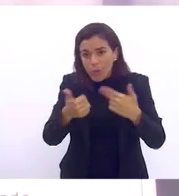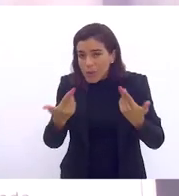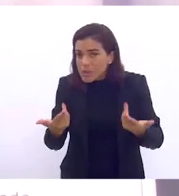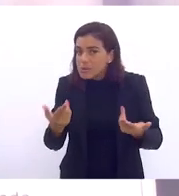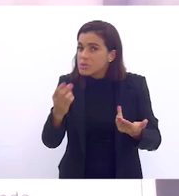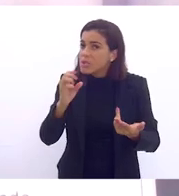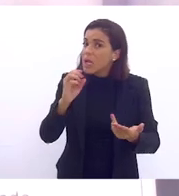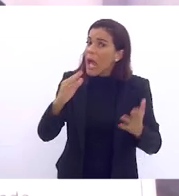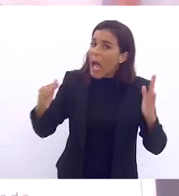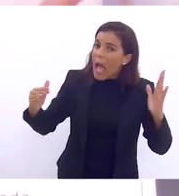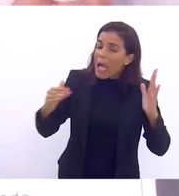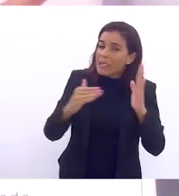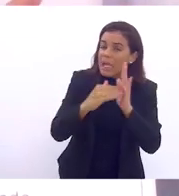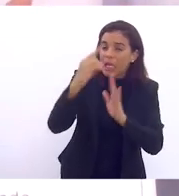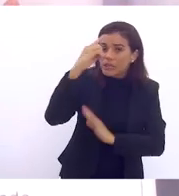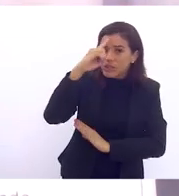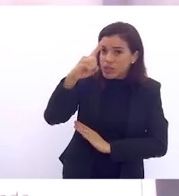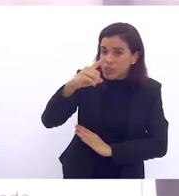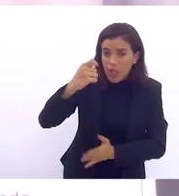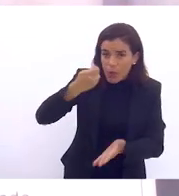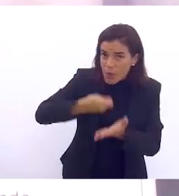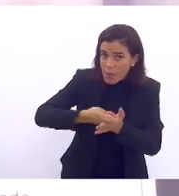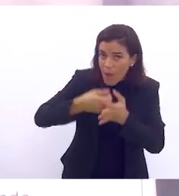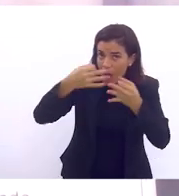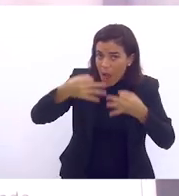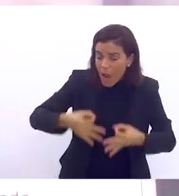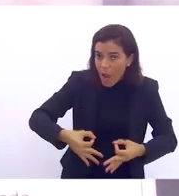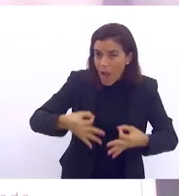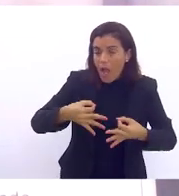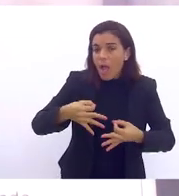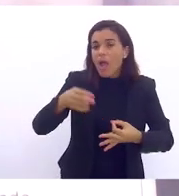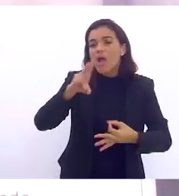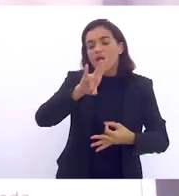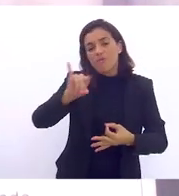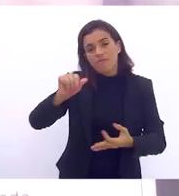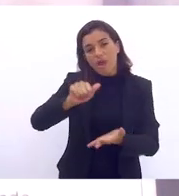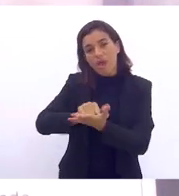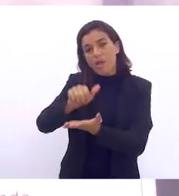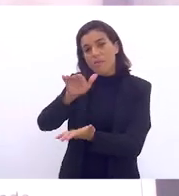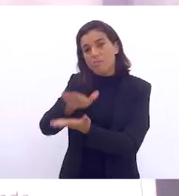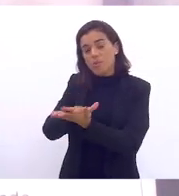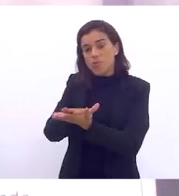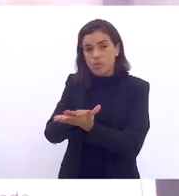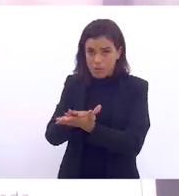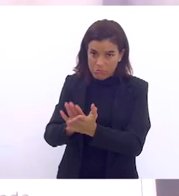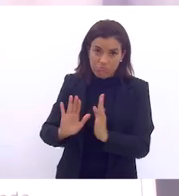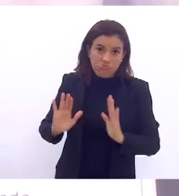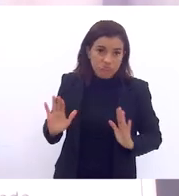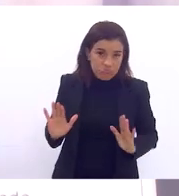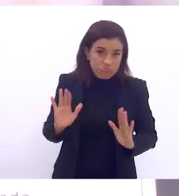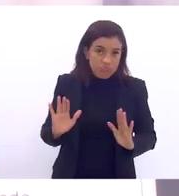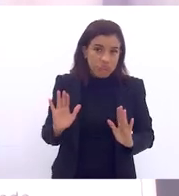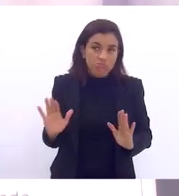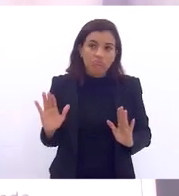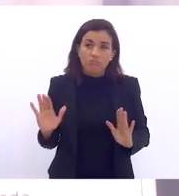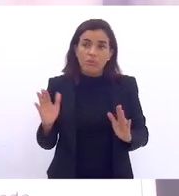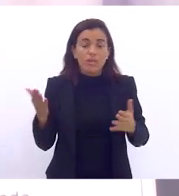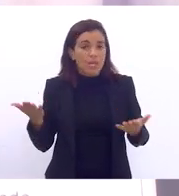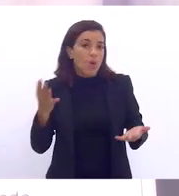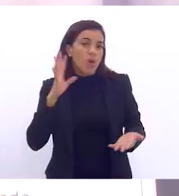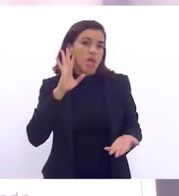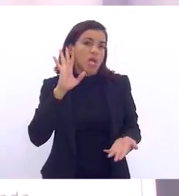pagar até um determinado período você vai ser multado isso não vai ser bom para você sem dúvida nenhuma a gente